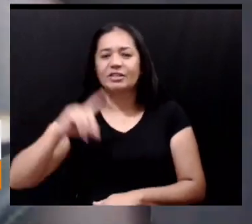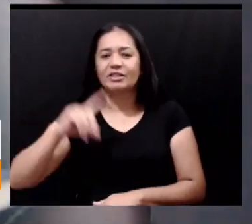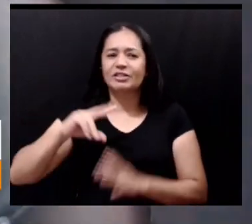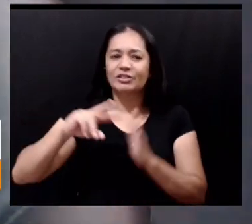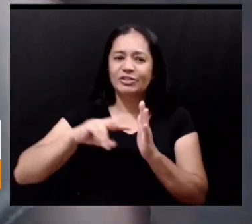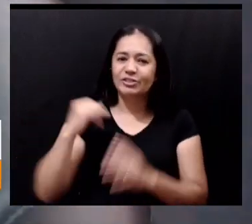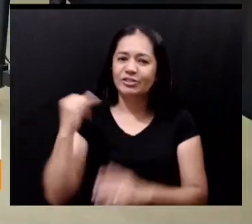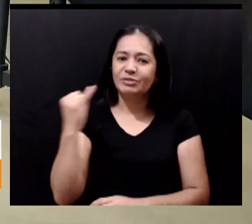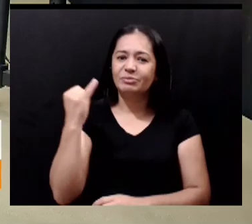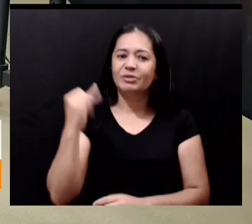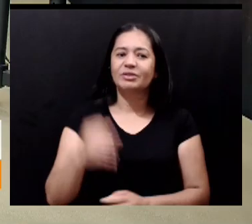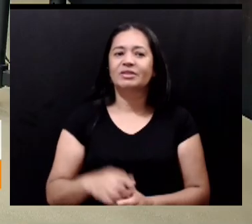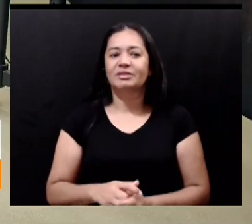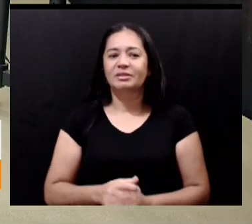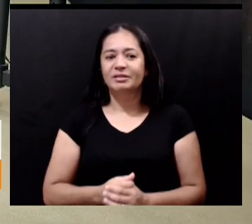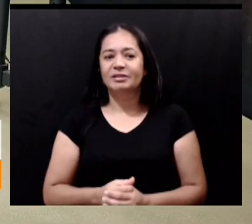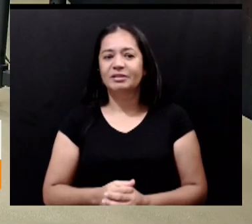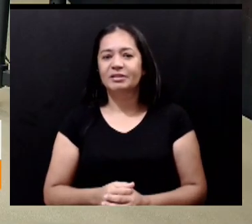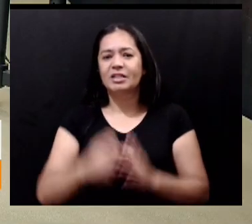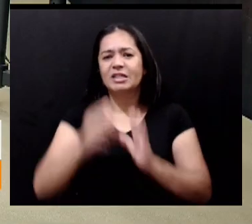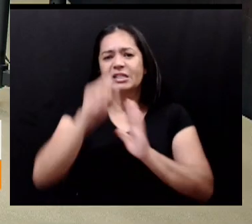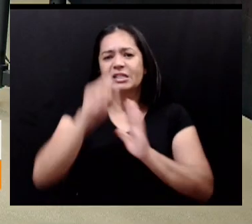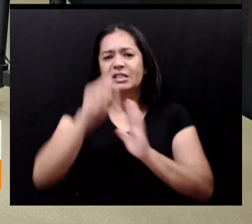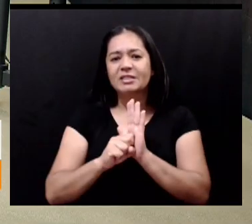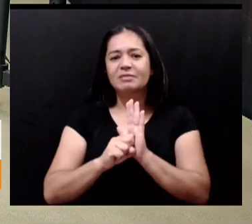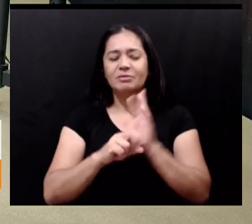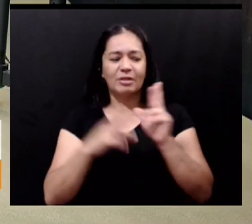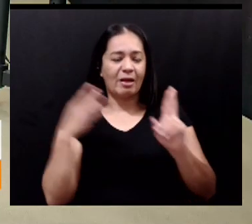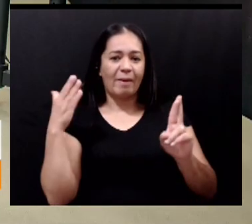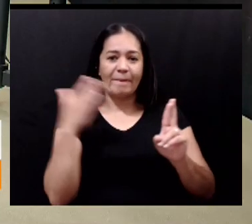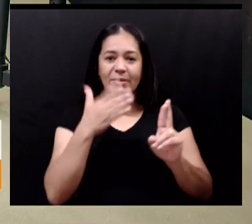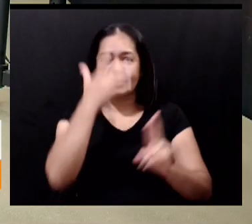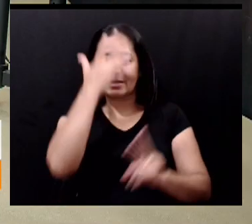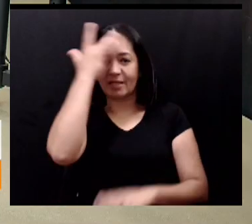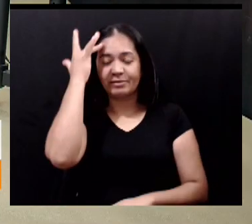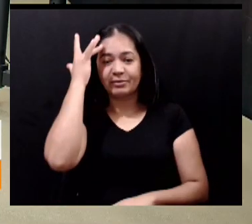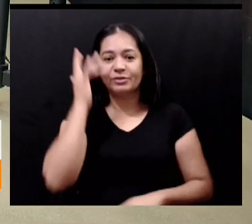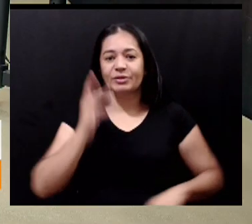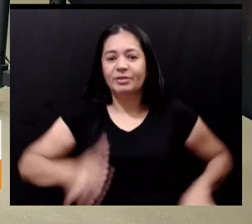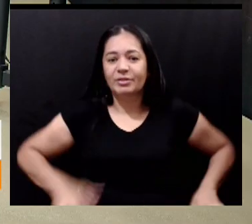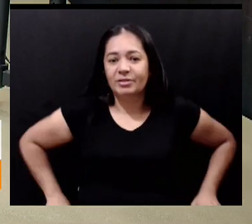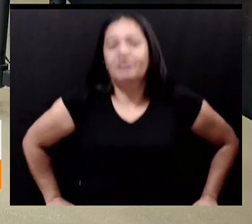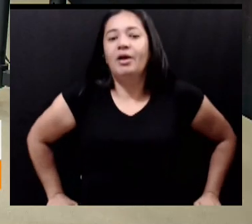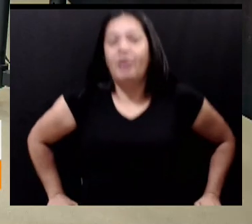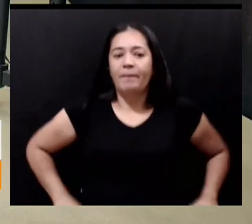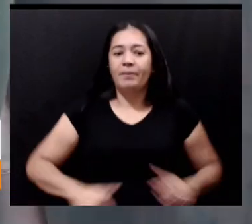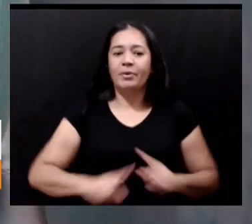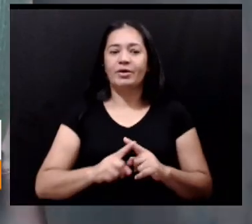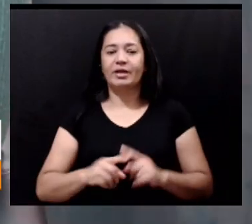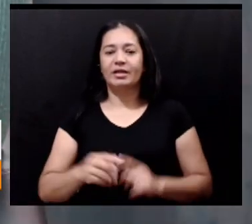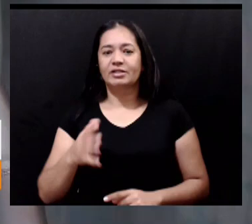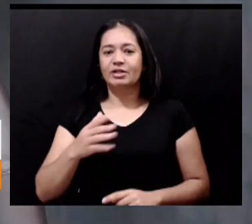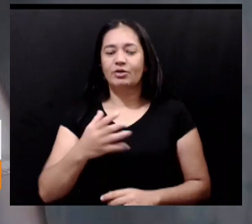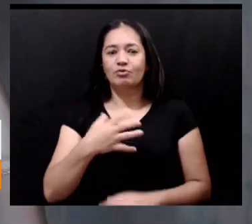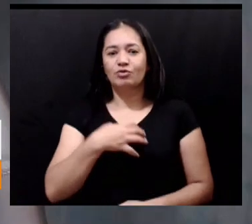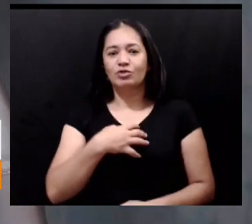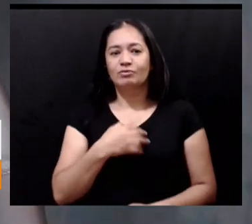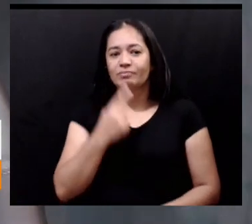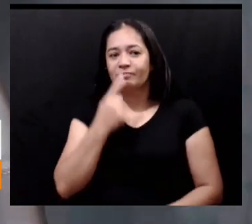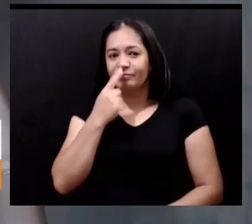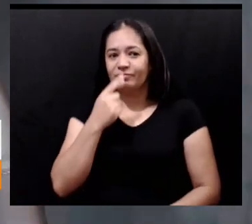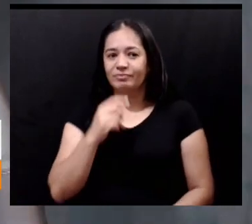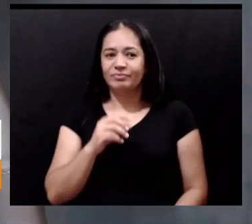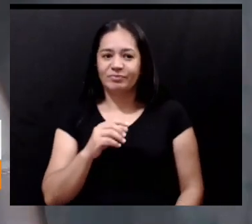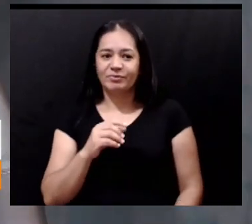Né? Que símbolos representavam aquelas pessoas, porque às vezes também é uma forma de me aproximar. Então, eu, por exemplo, te dei um dente de leão, né? Que é